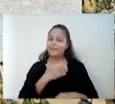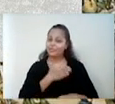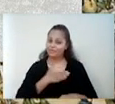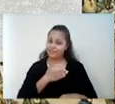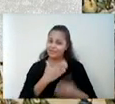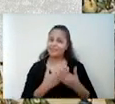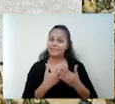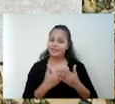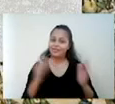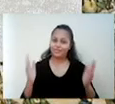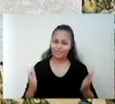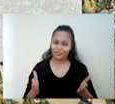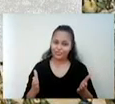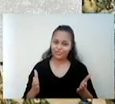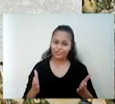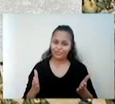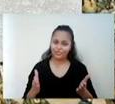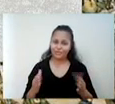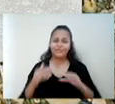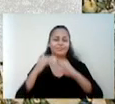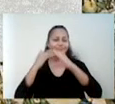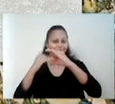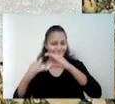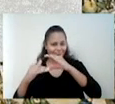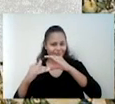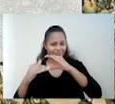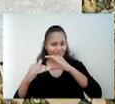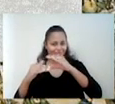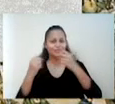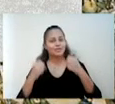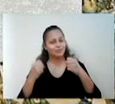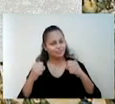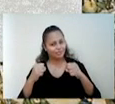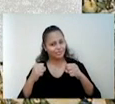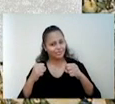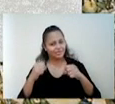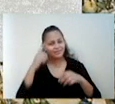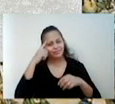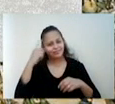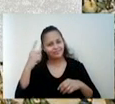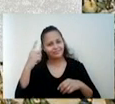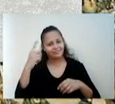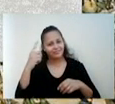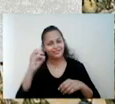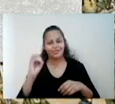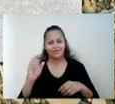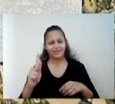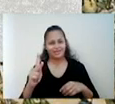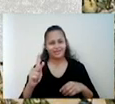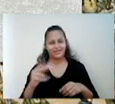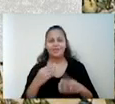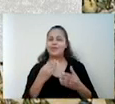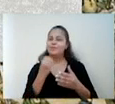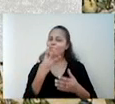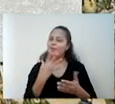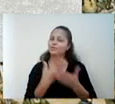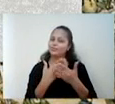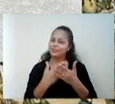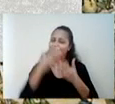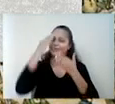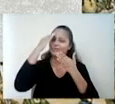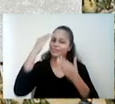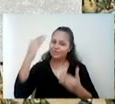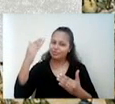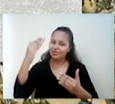tenham gostado da aula de hoje. Ao lado está meu contato, caso tenham dúvidas, ok? Pessoal, bons estudos,